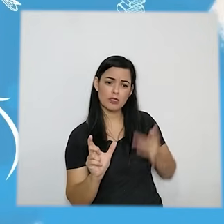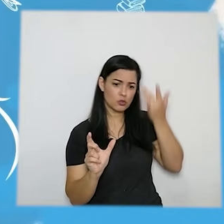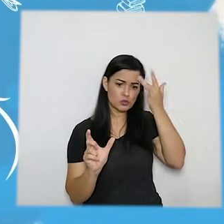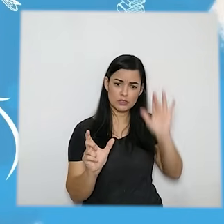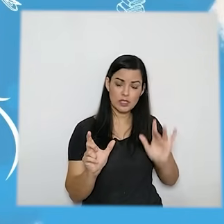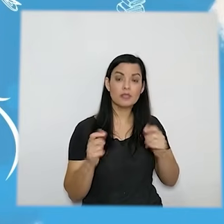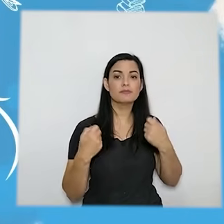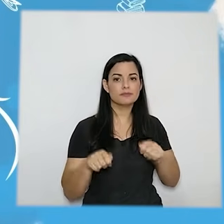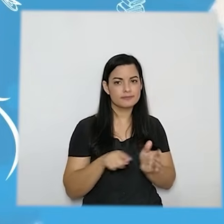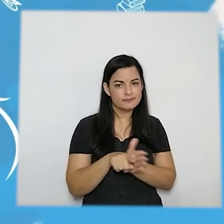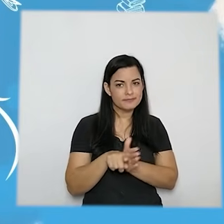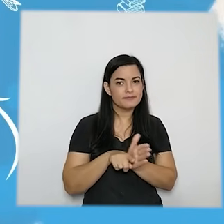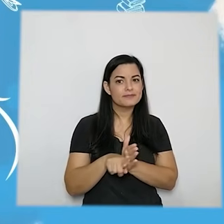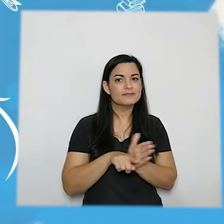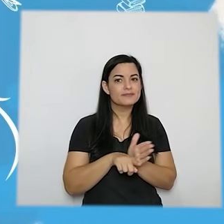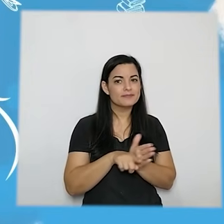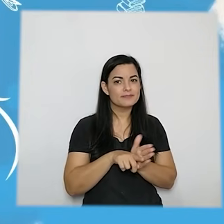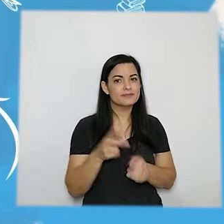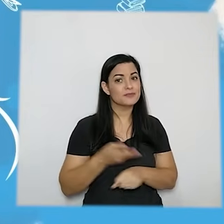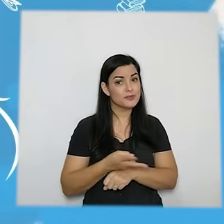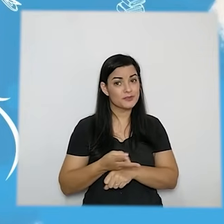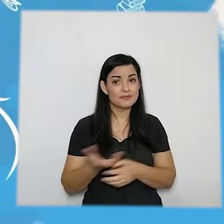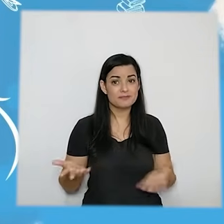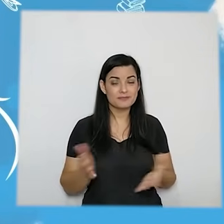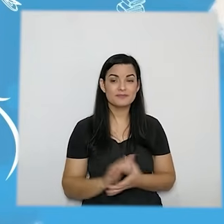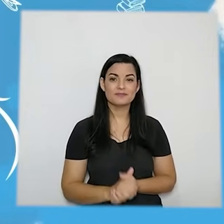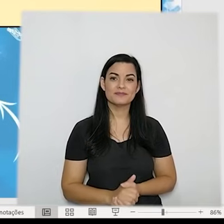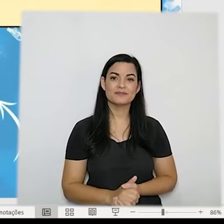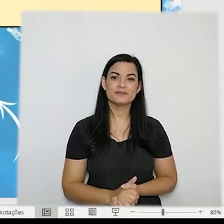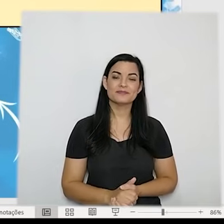também investigar. Então, vamos lá.